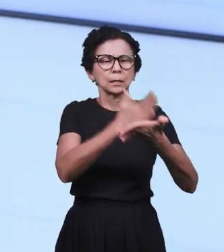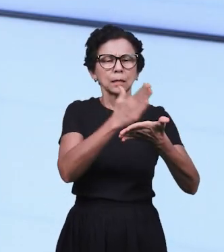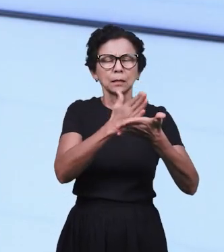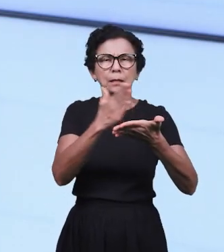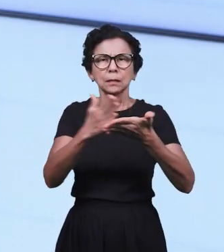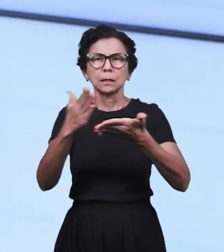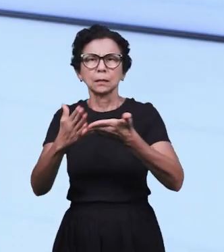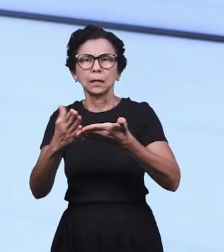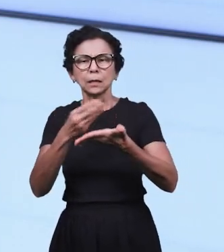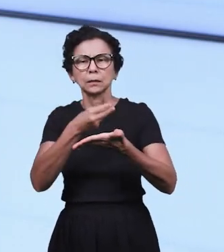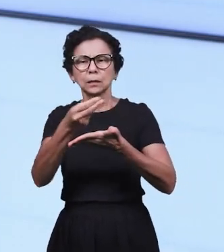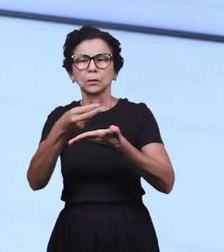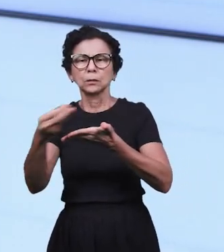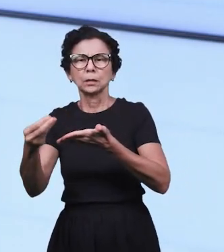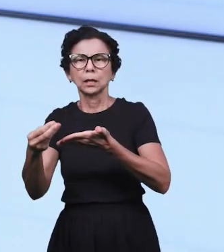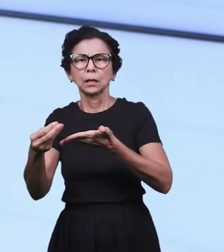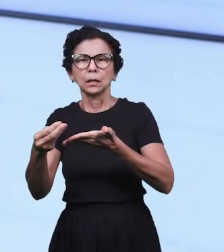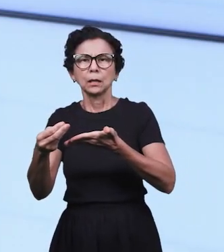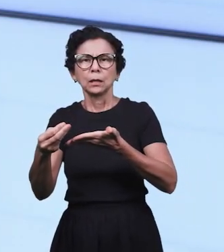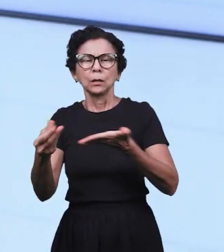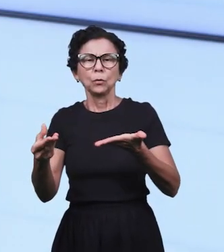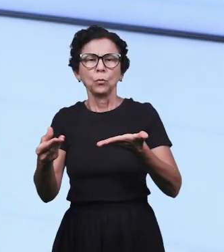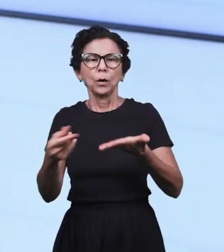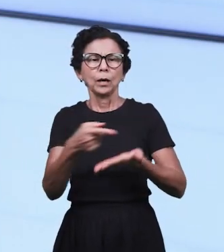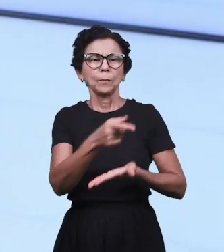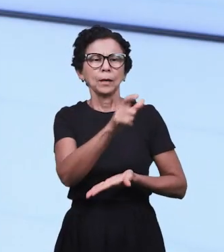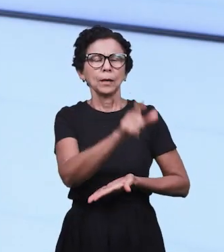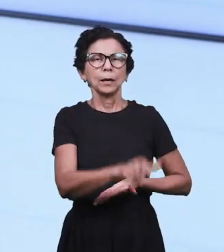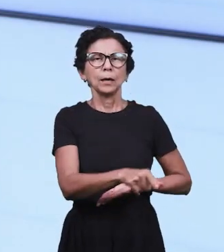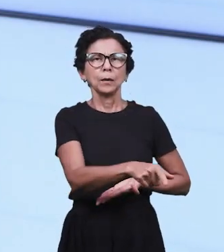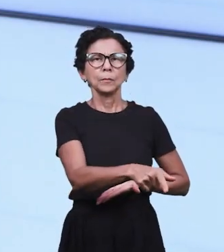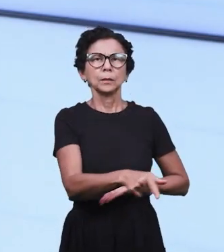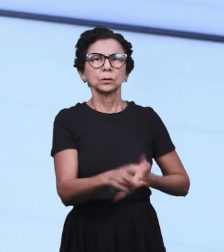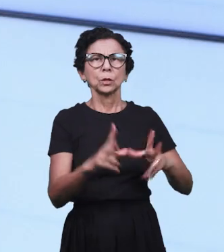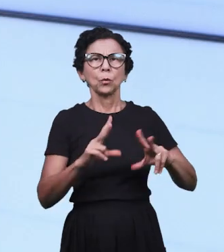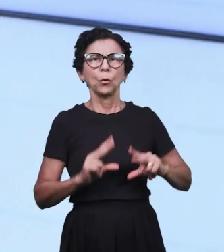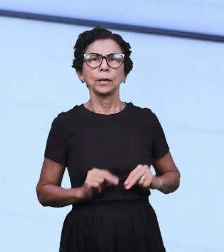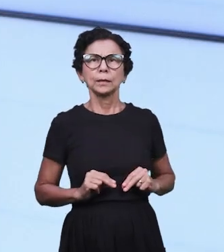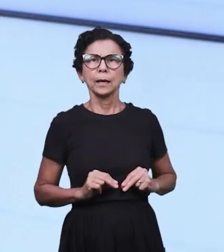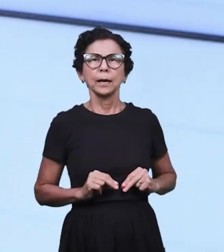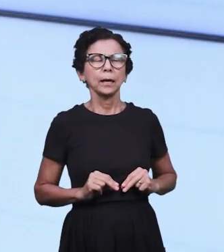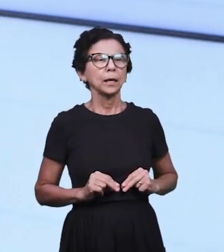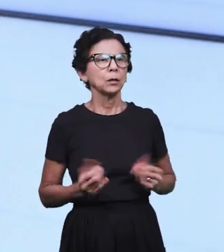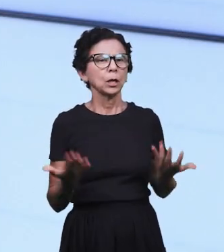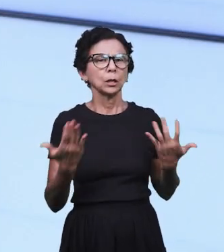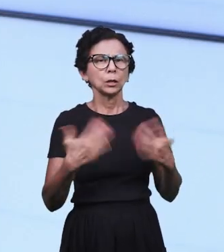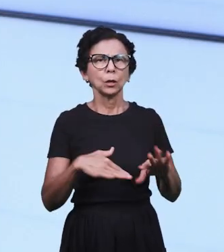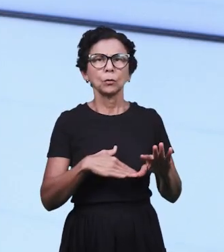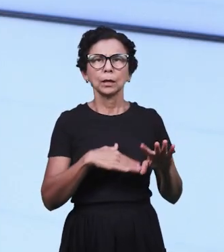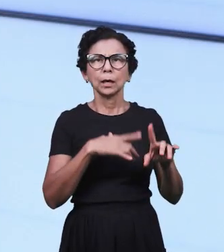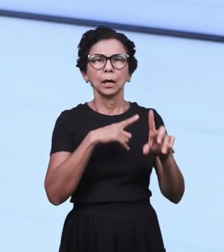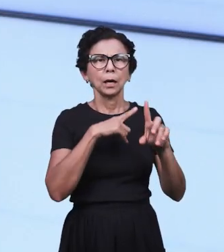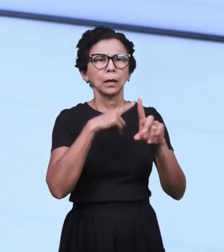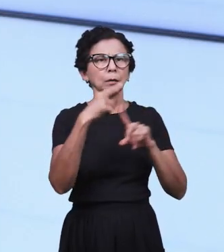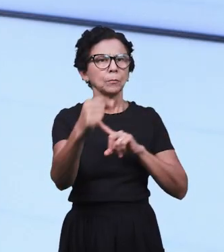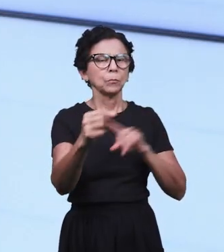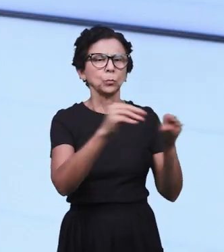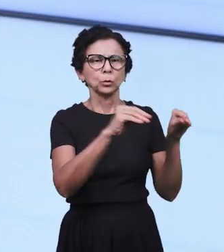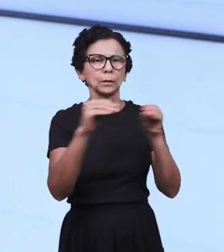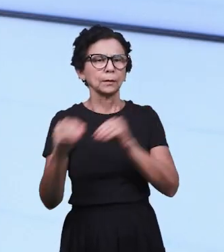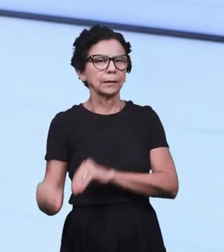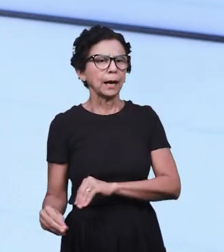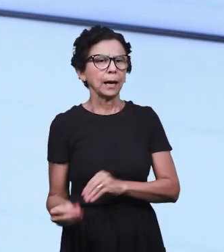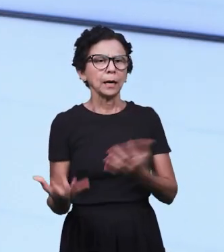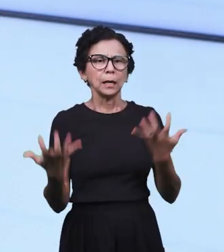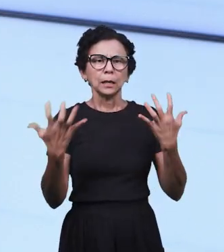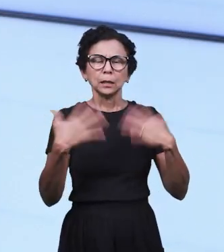resolvido. Mas o herdeiro que ficou na casa, ele não quer sair, ele não quer vender, ele não quer permitir que